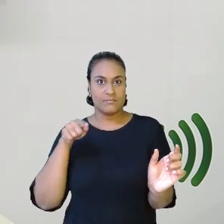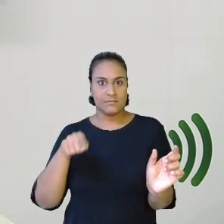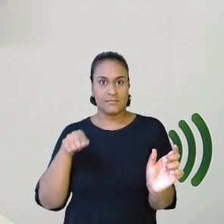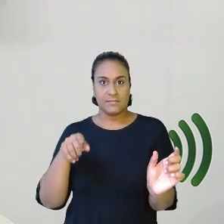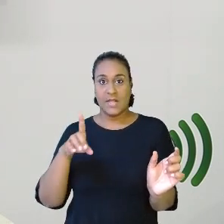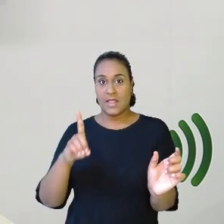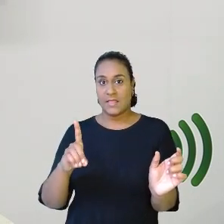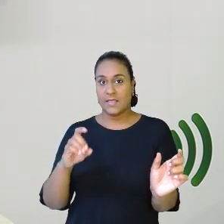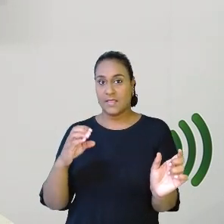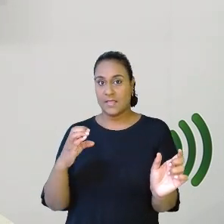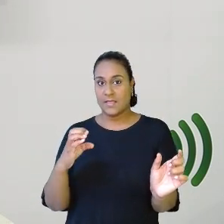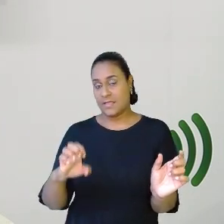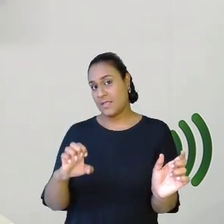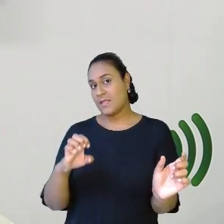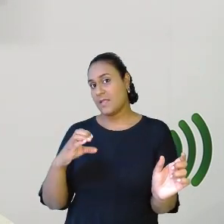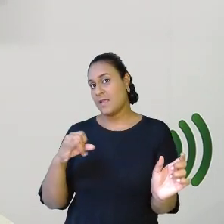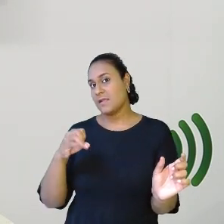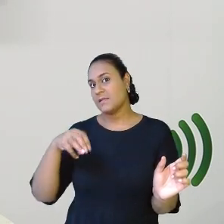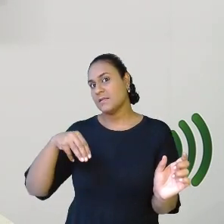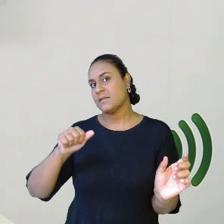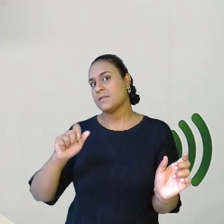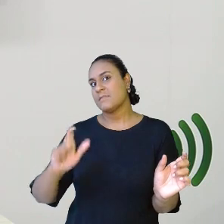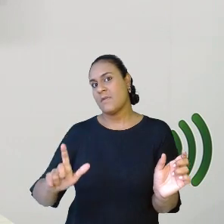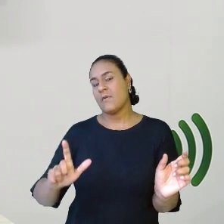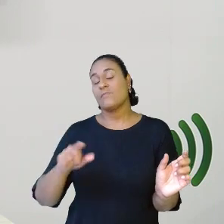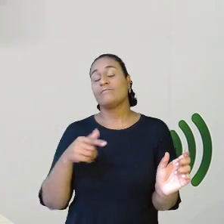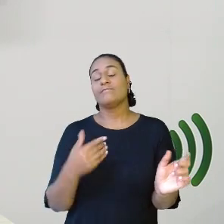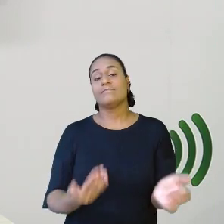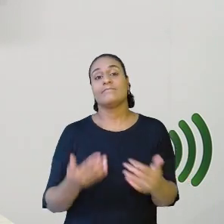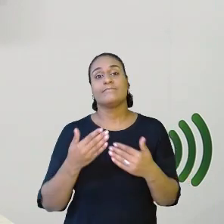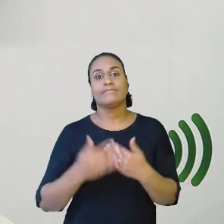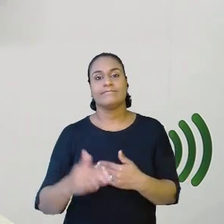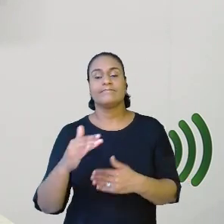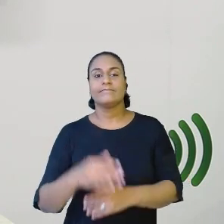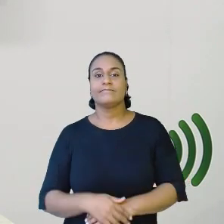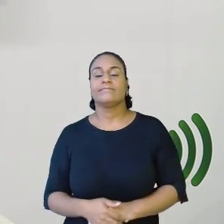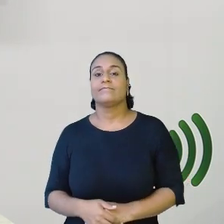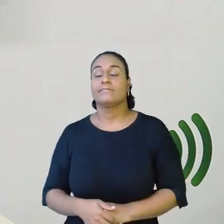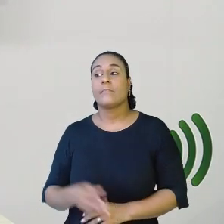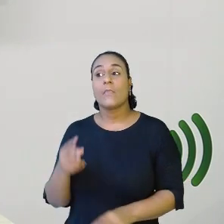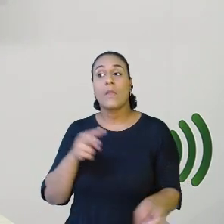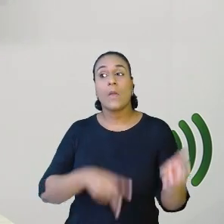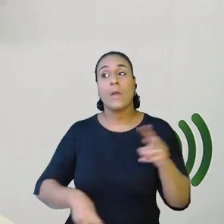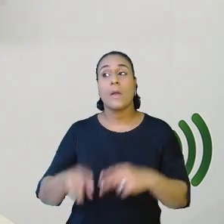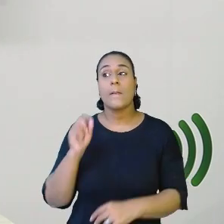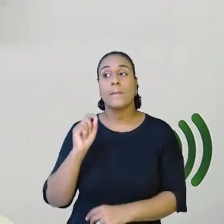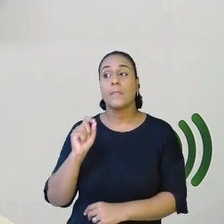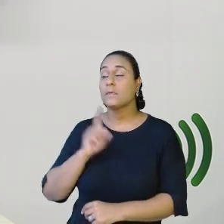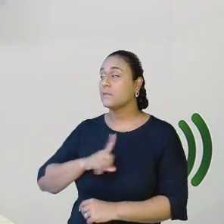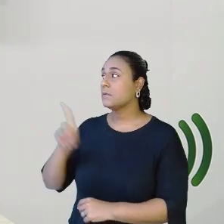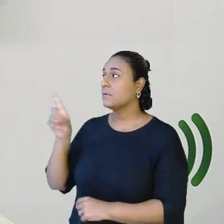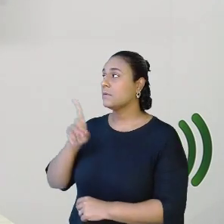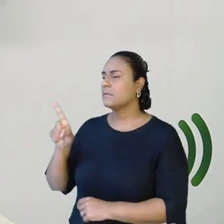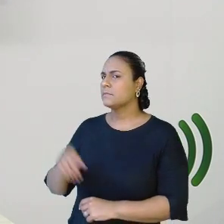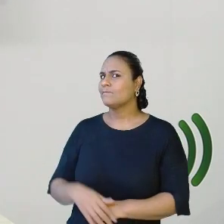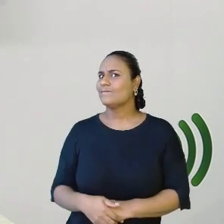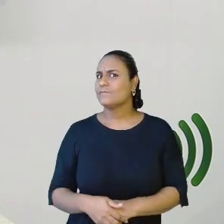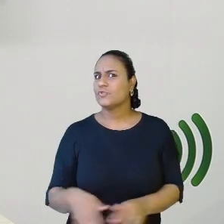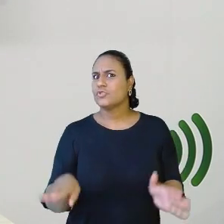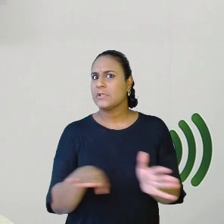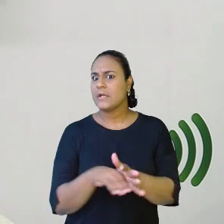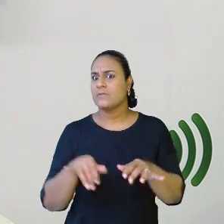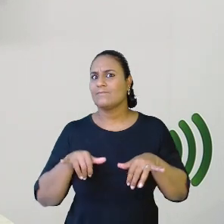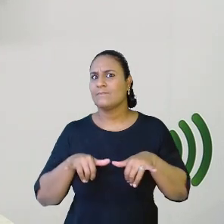51,51, que é a parte decimal. Vamos seguindo. Vocês estão agora observando, quando a gente chega lá